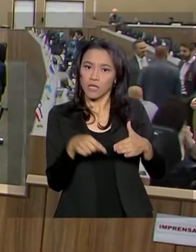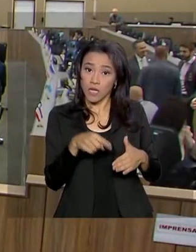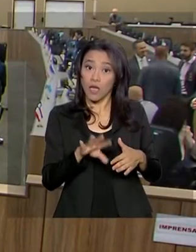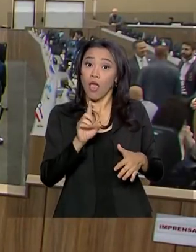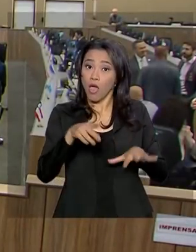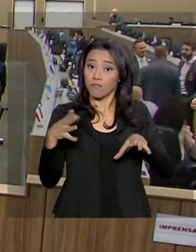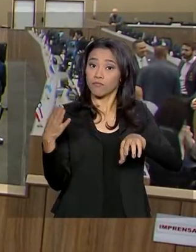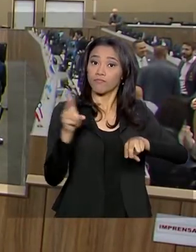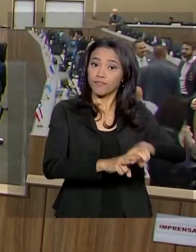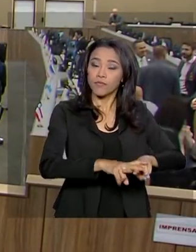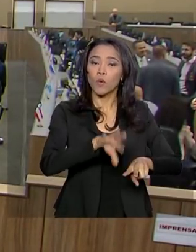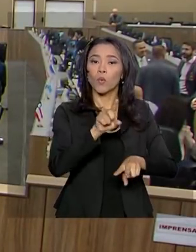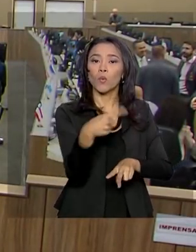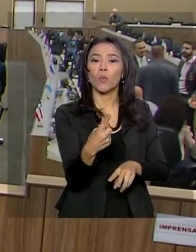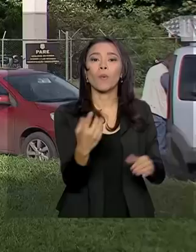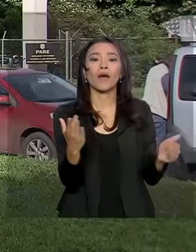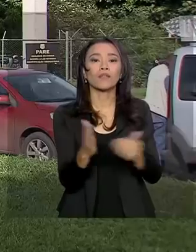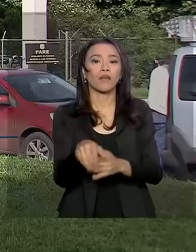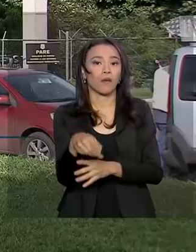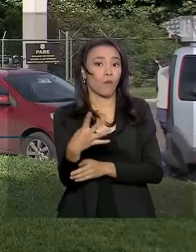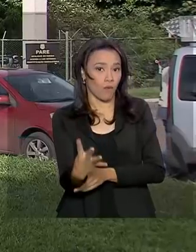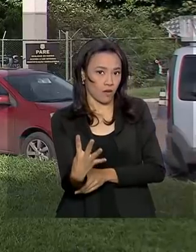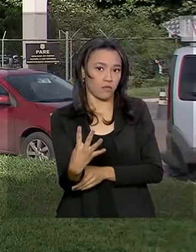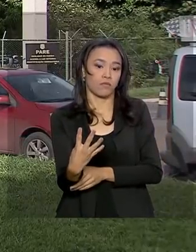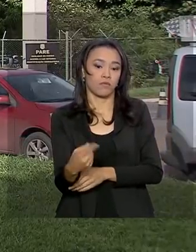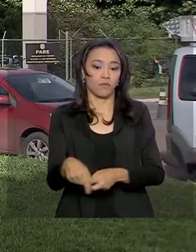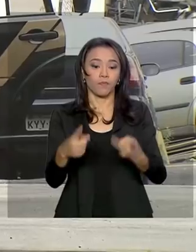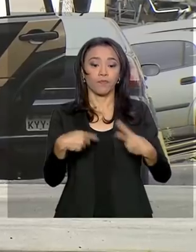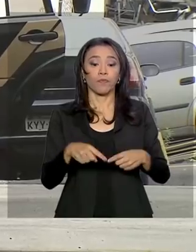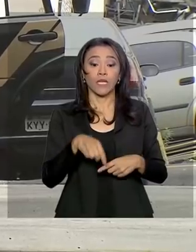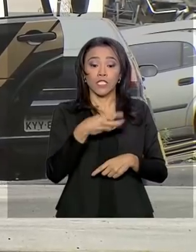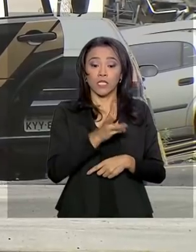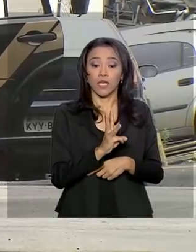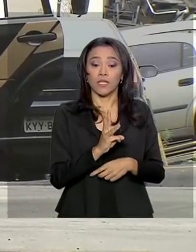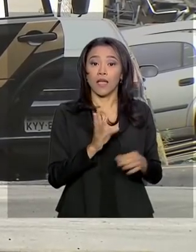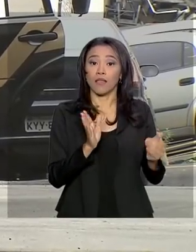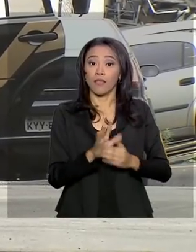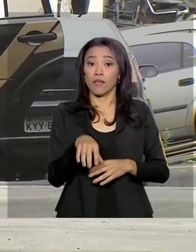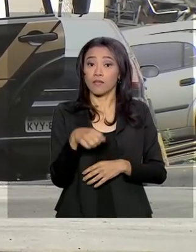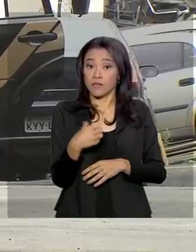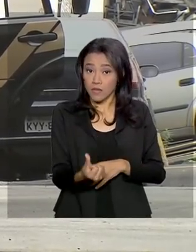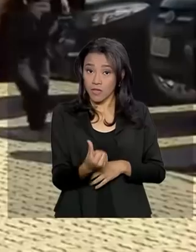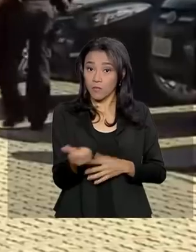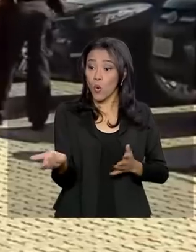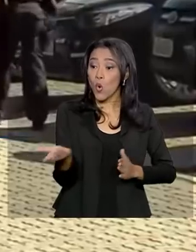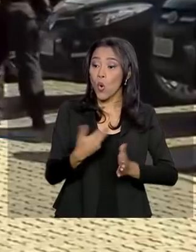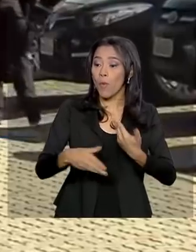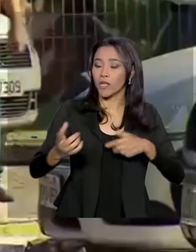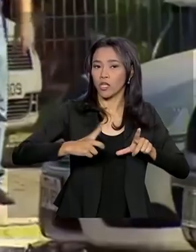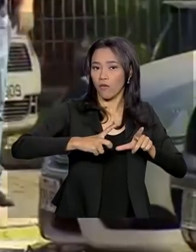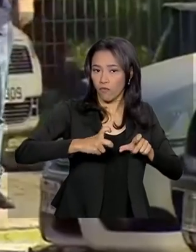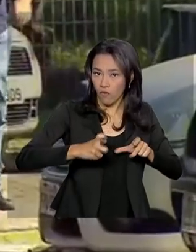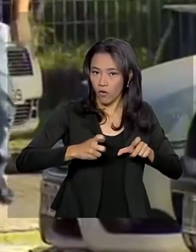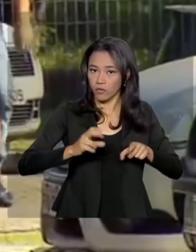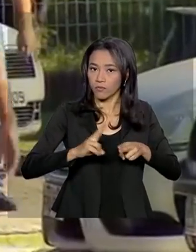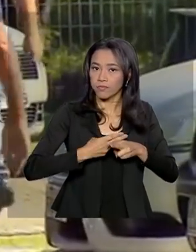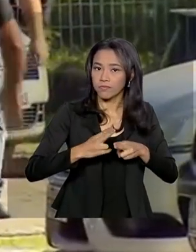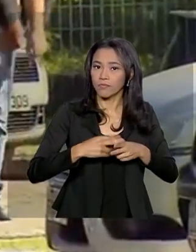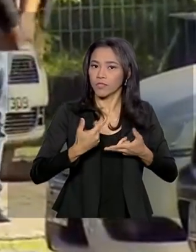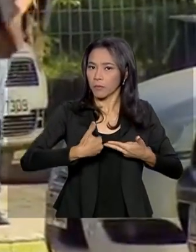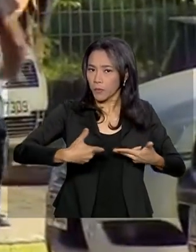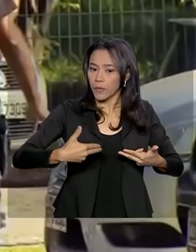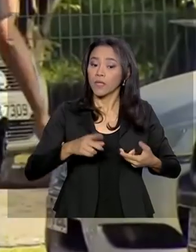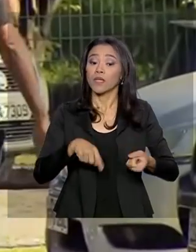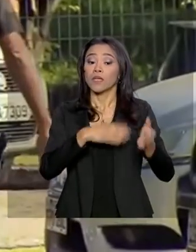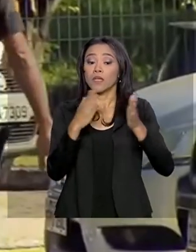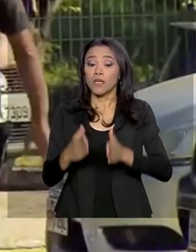1 a 4 anos de prisão, de 3 a 6 anos de prisão por compartilhar e de 4 a 8 anos de